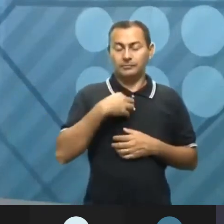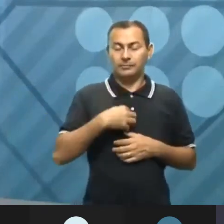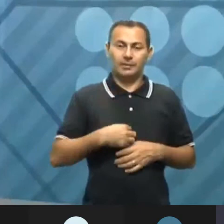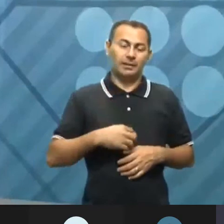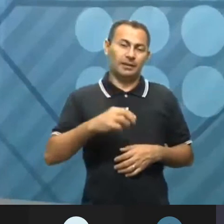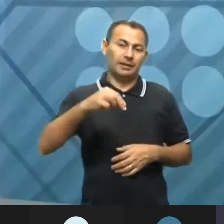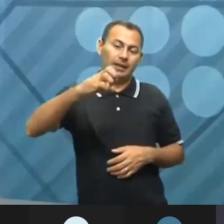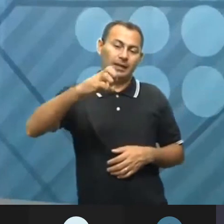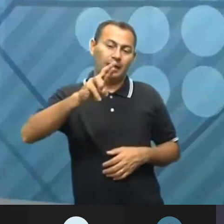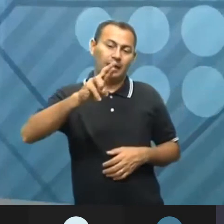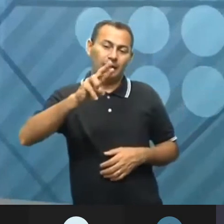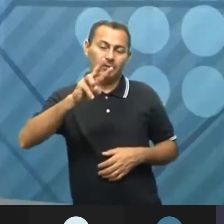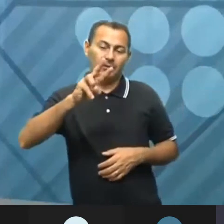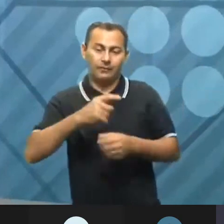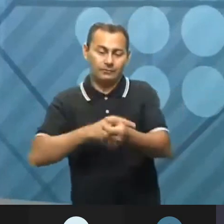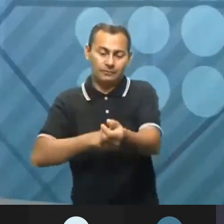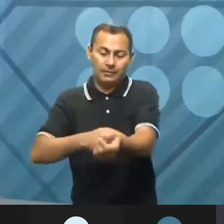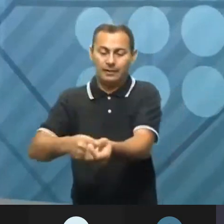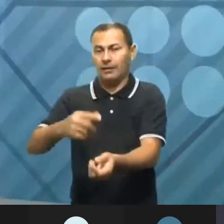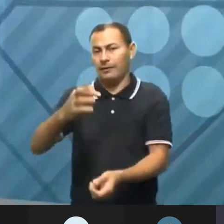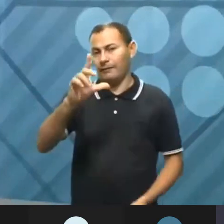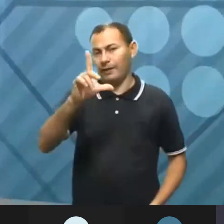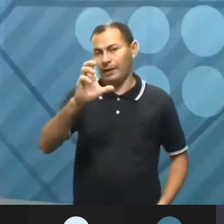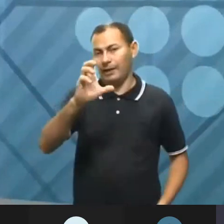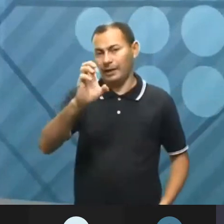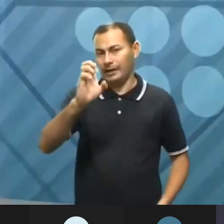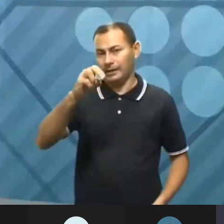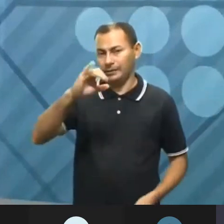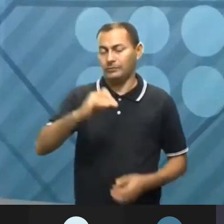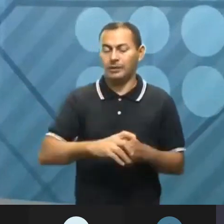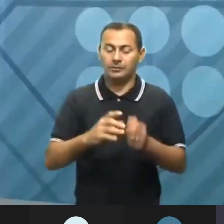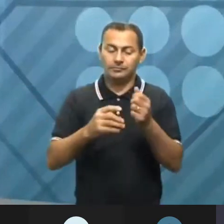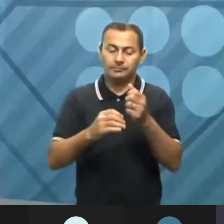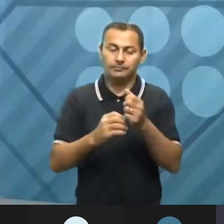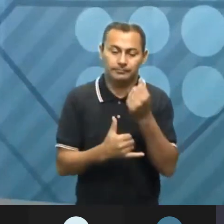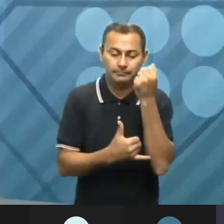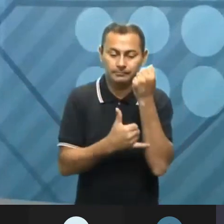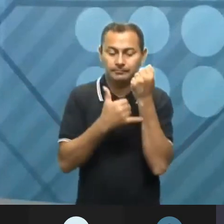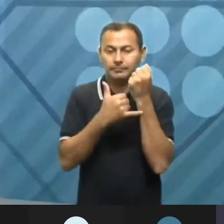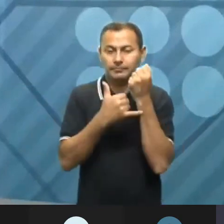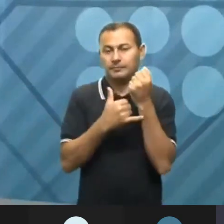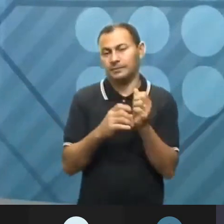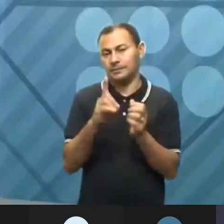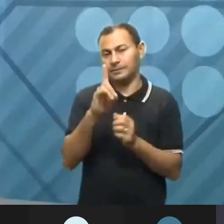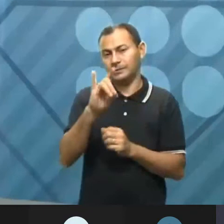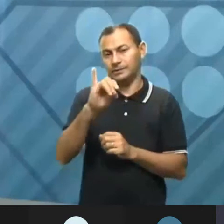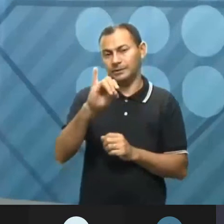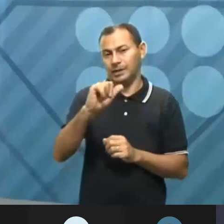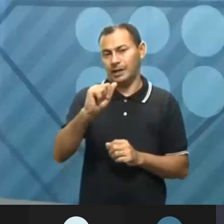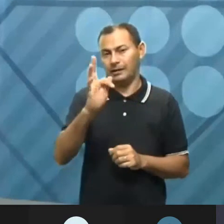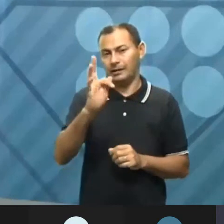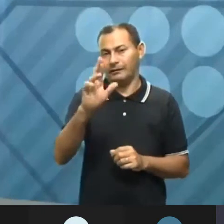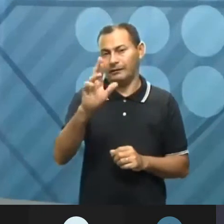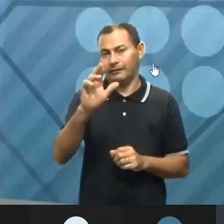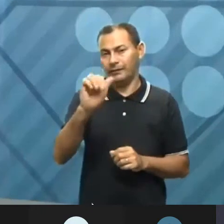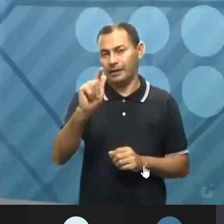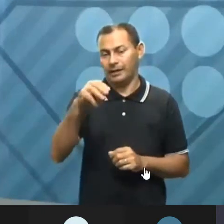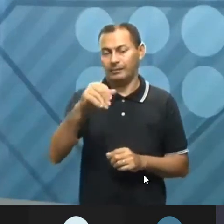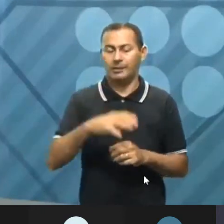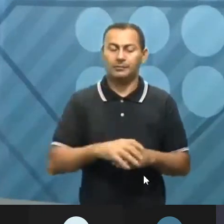nervo frênico, né? Essa informação faz com que este músculo, o diafragma, ele contraia. Quando ele